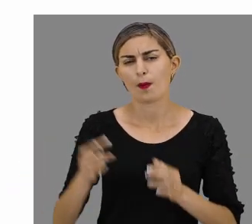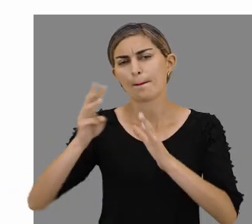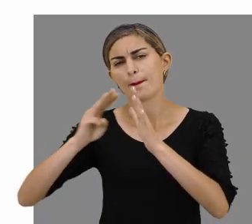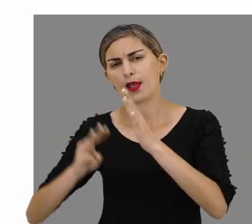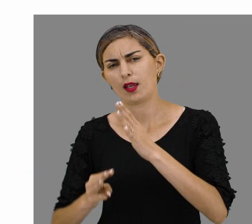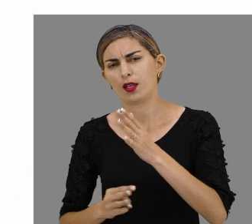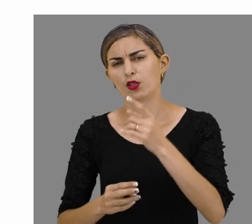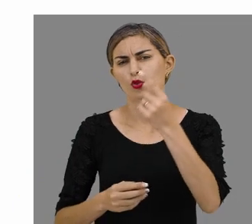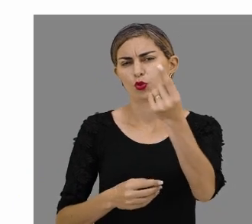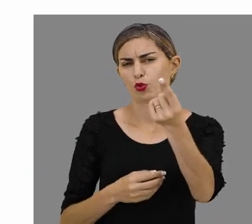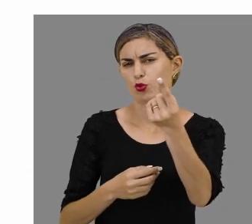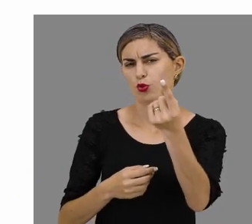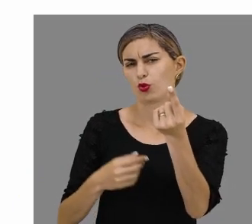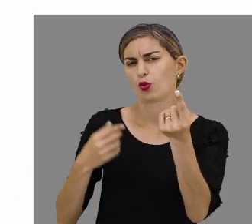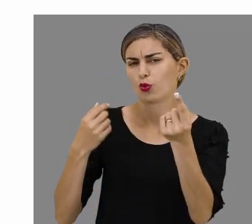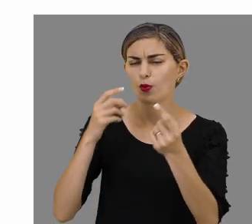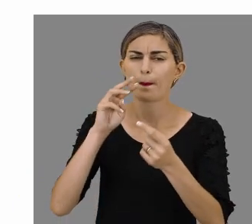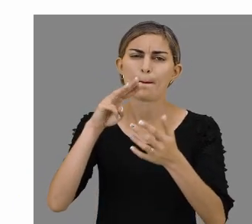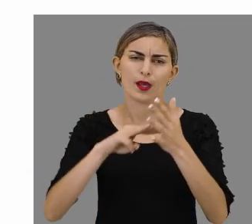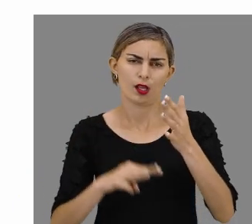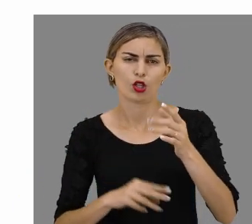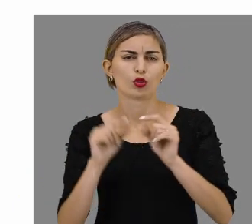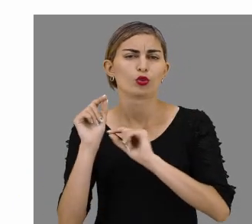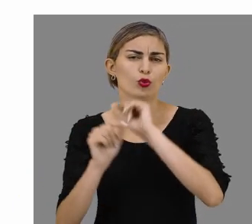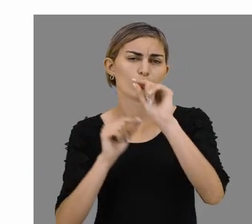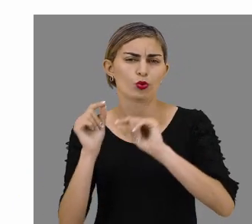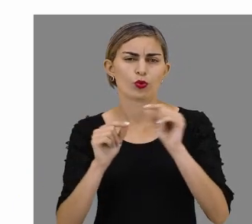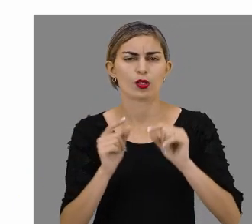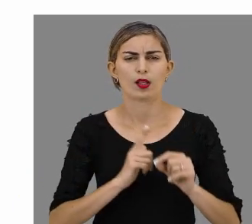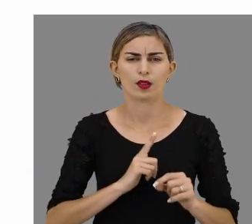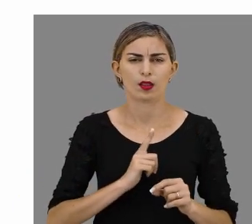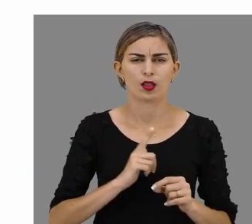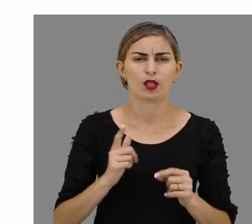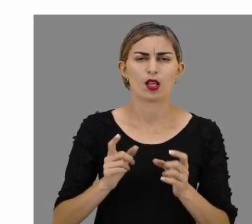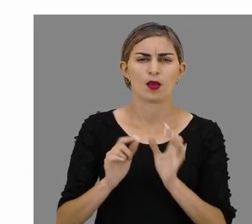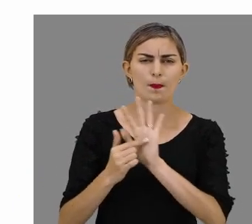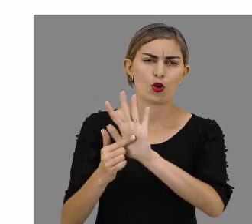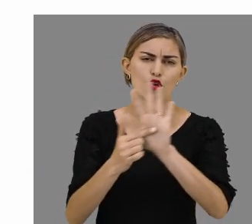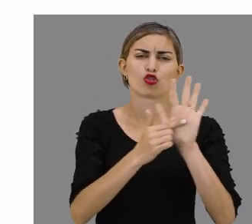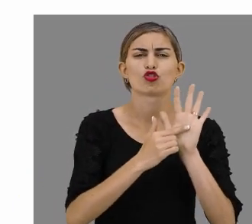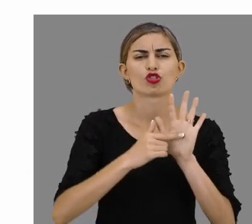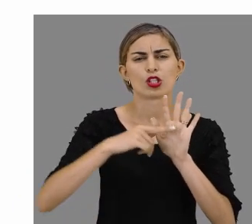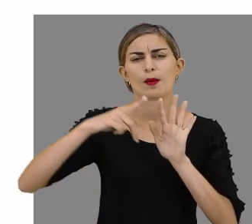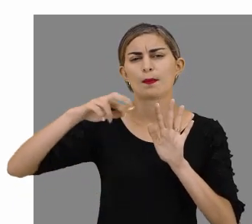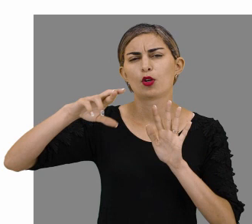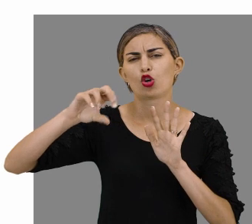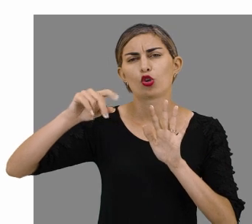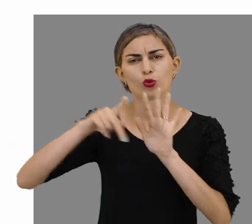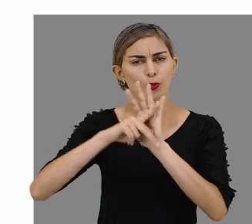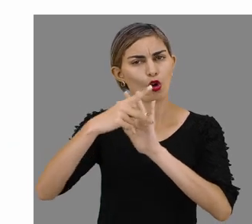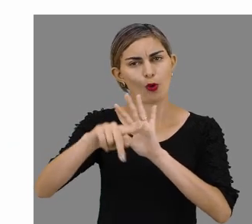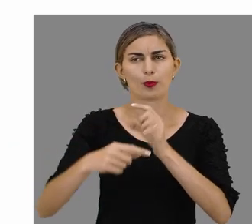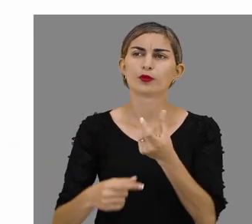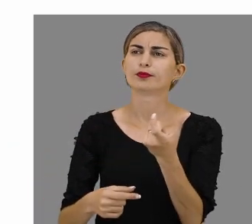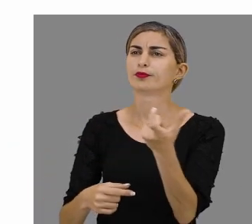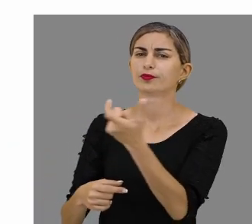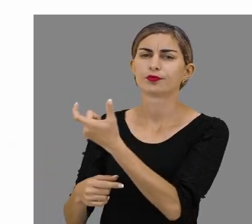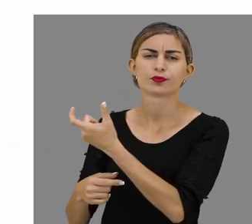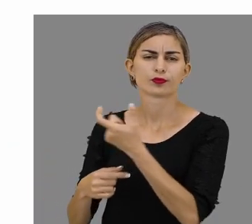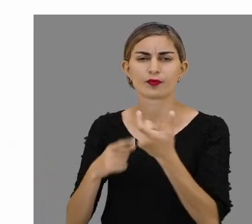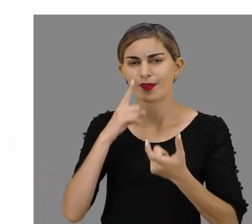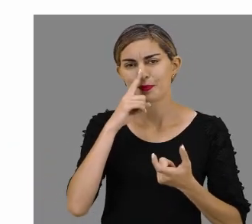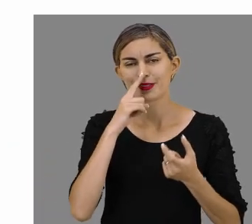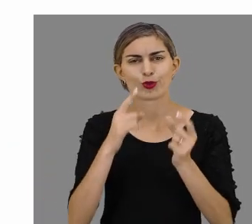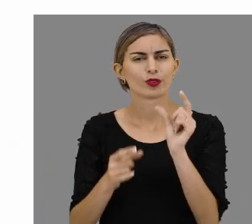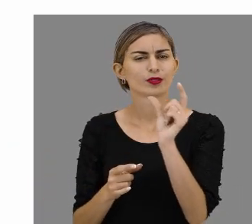Os métodos do nosso objeto de biscoito seria exibir o produto, exibir o próprio produto, que